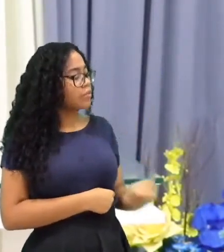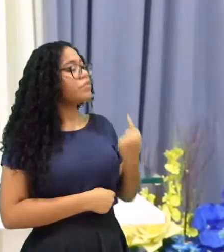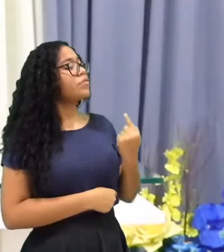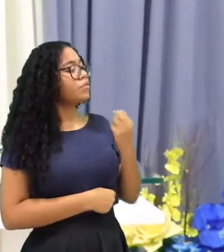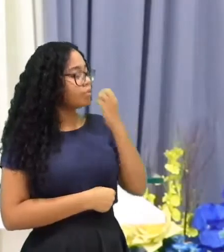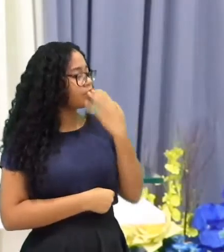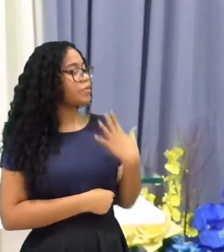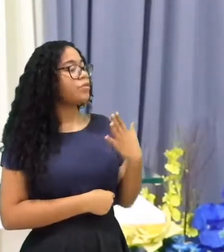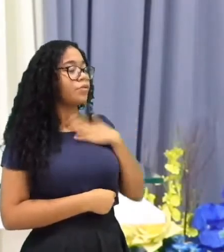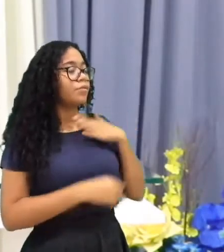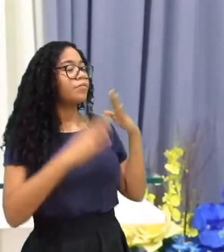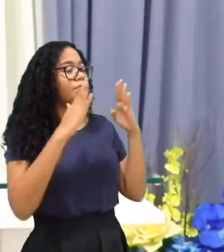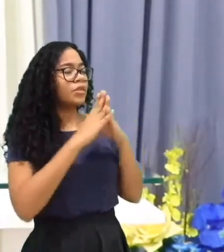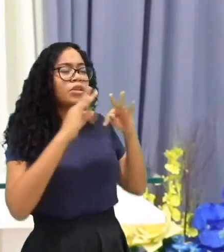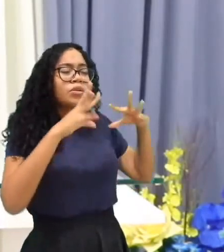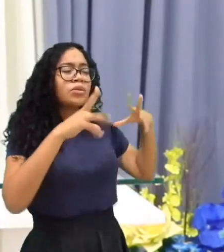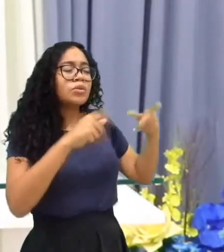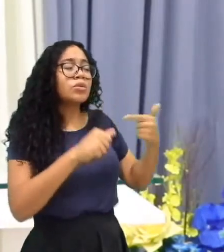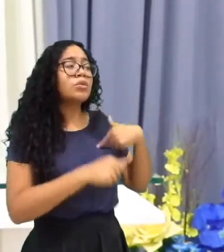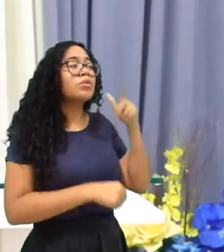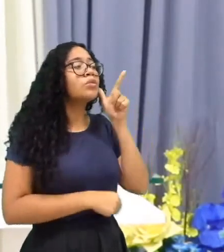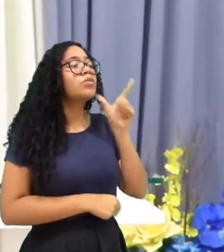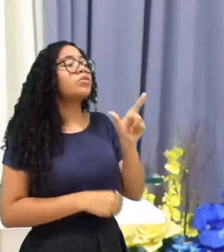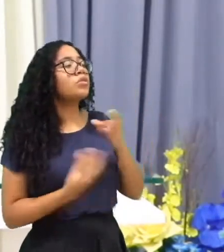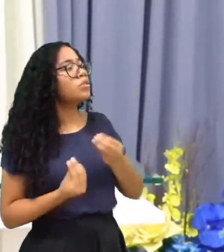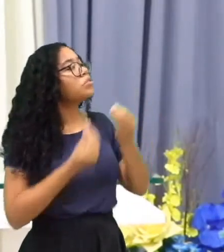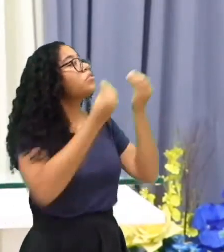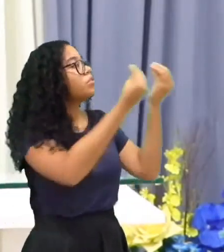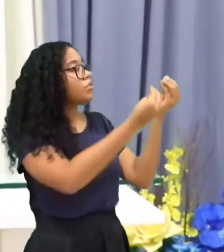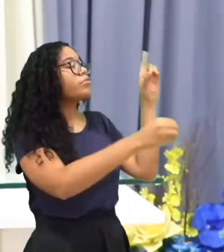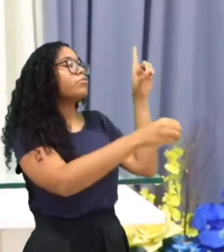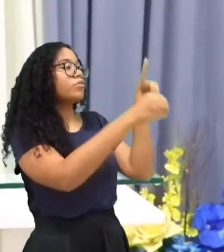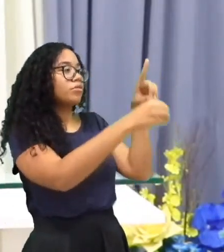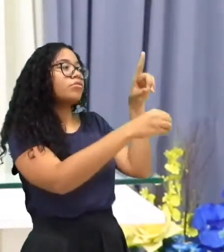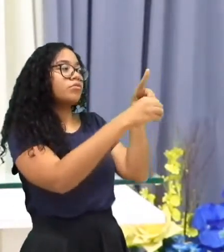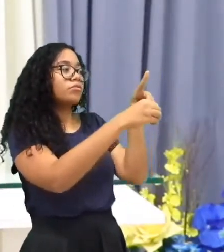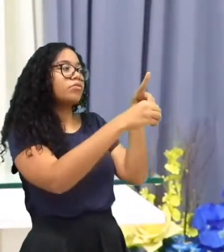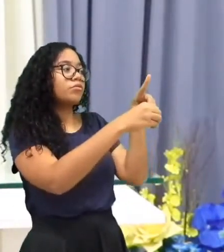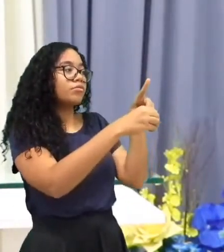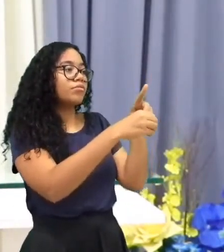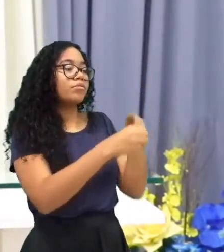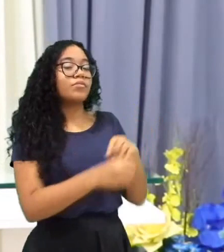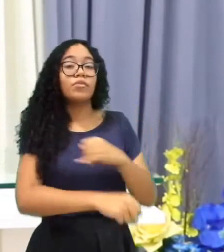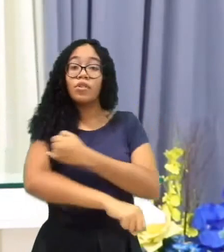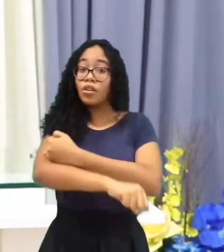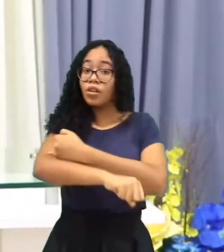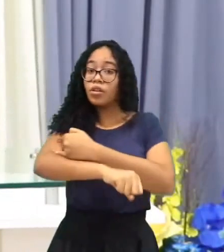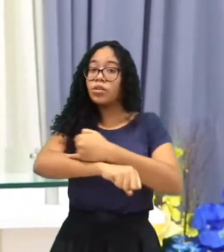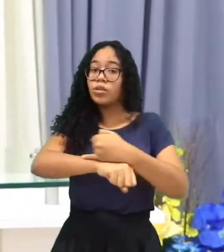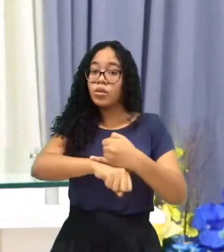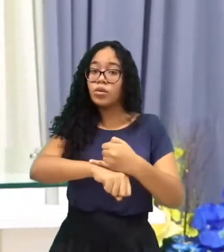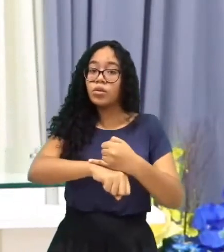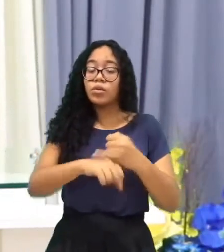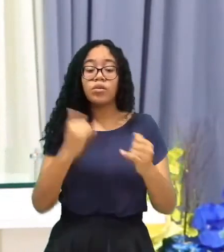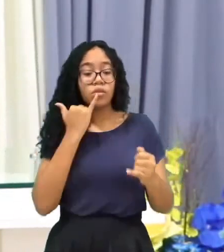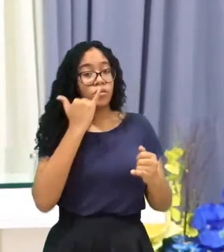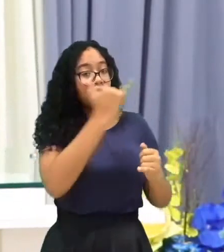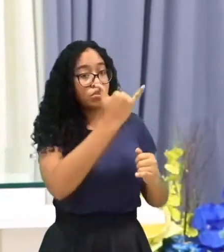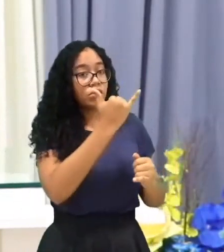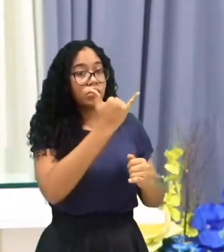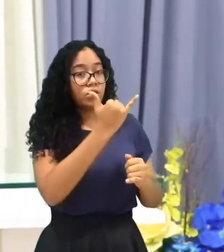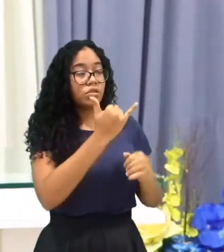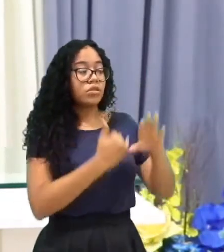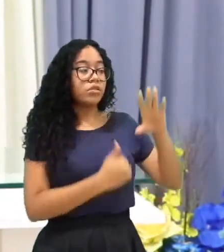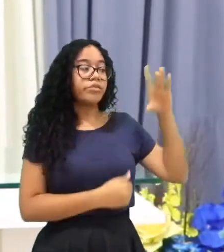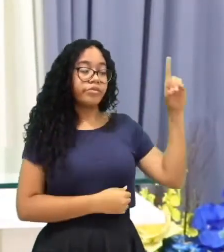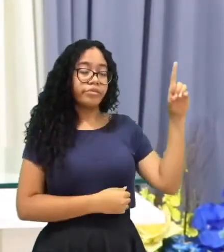De tudo que eu conseguir, te darei o dízimo. Jacó fez um voto com Deus, um